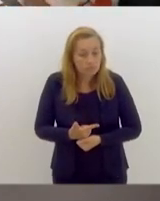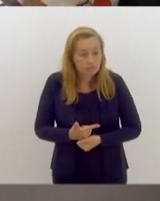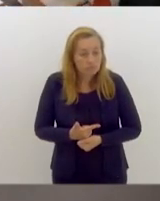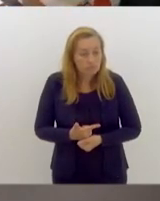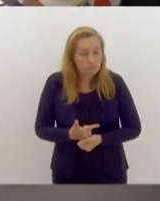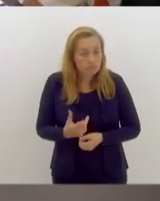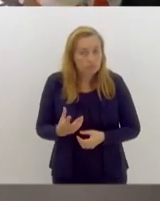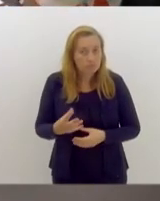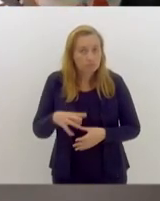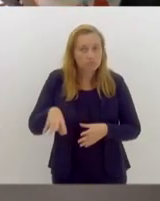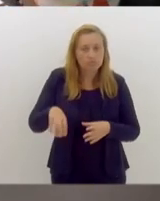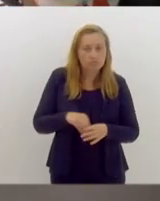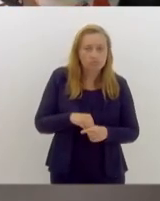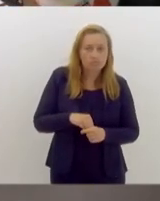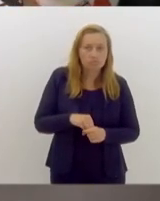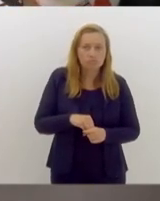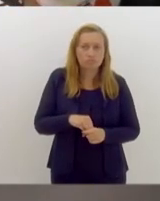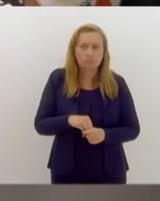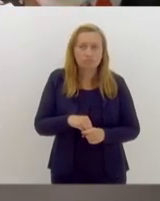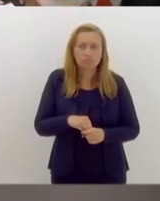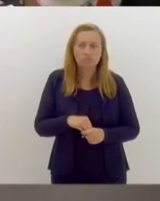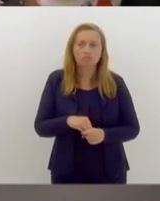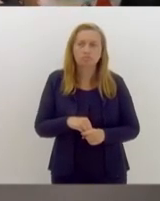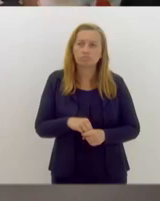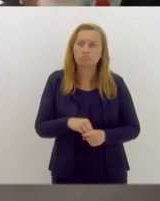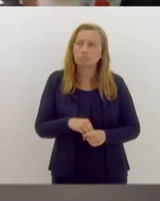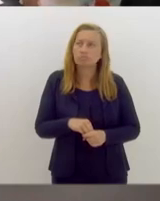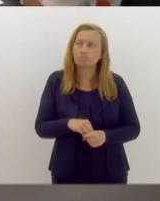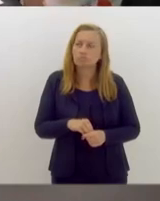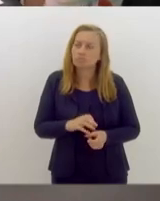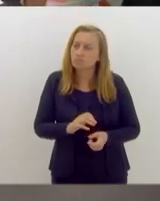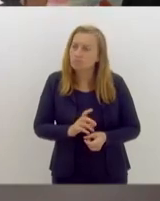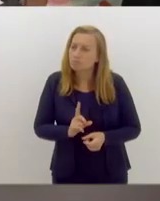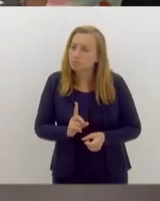das perspectivas